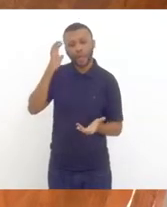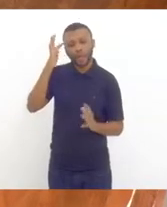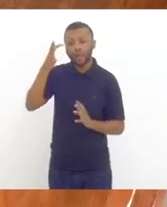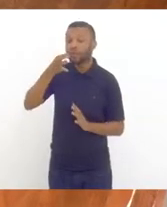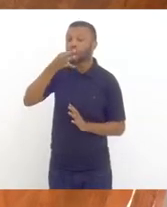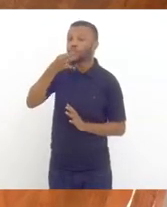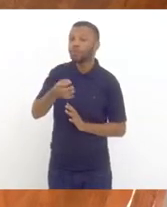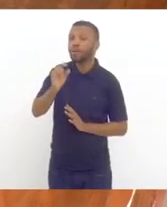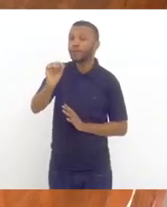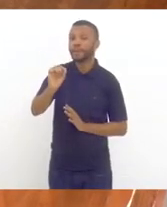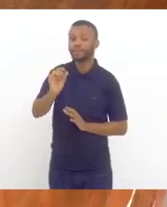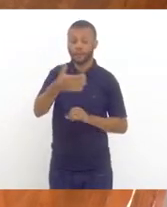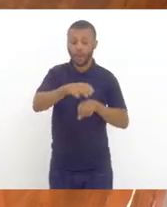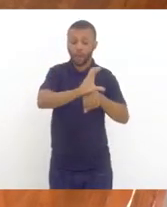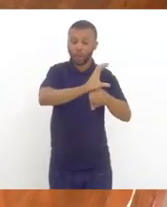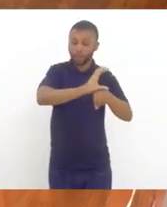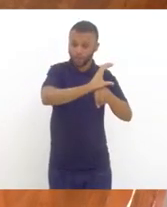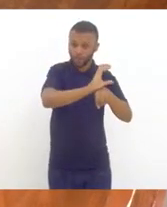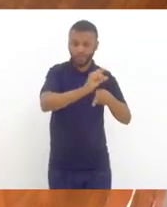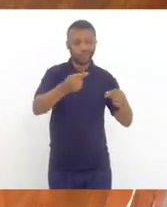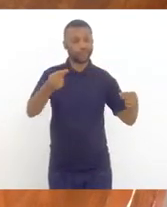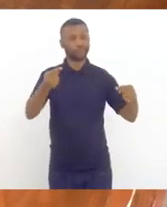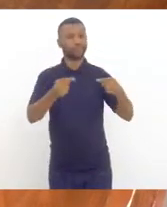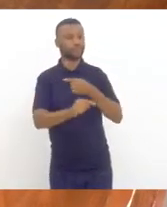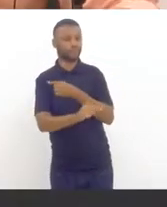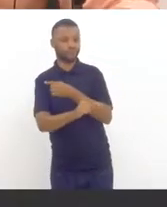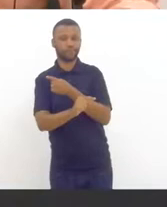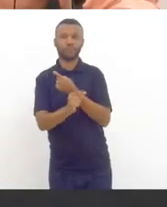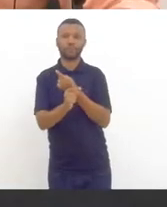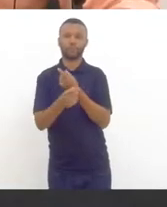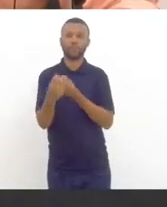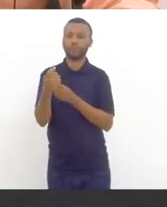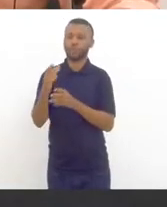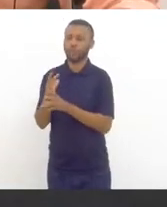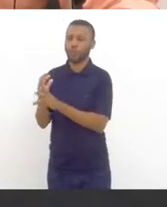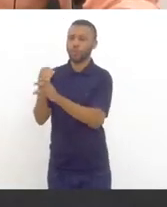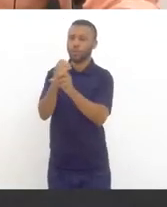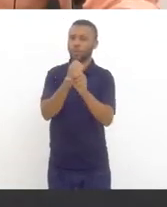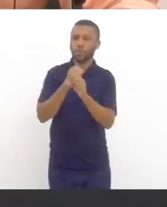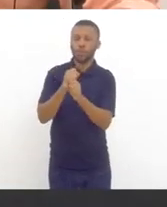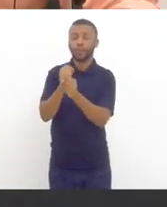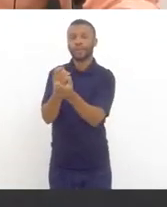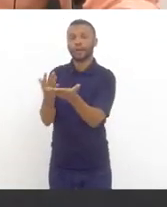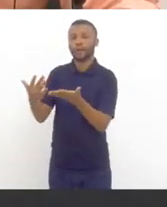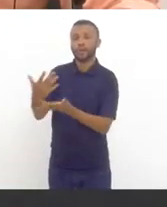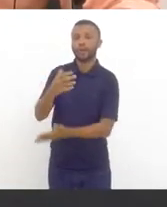inconstitucionalidade do coeficiente de distribuição do produto da arrecadação do ITCMS,